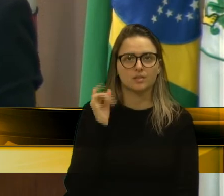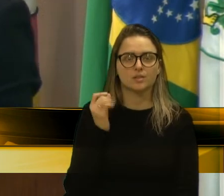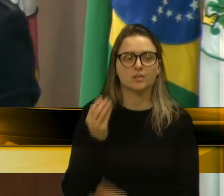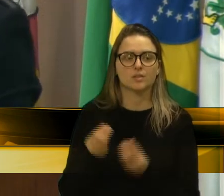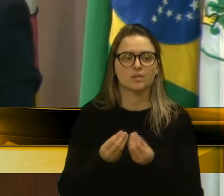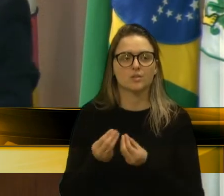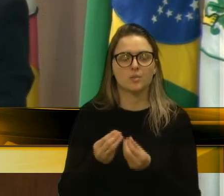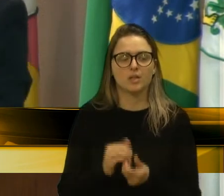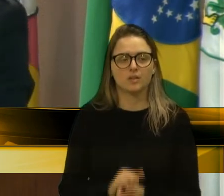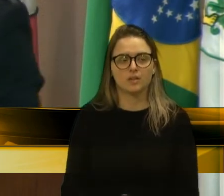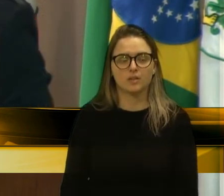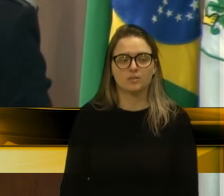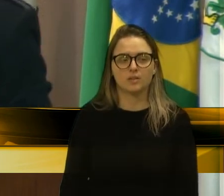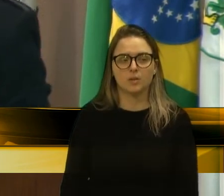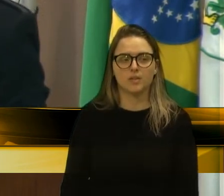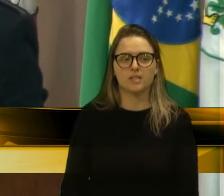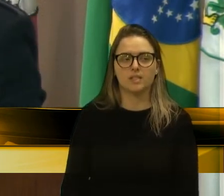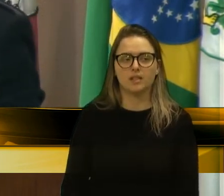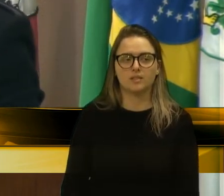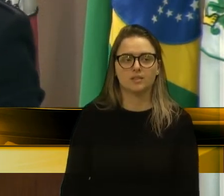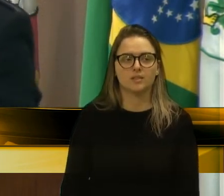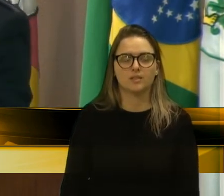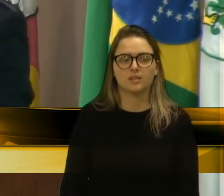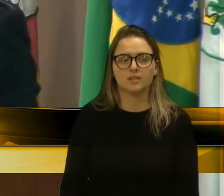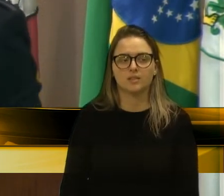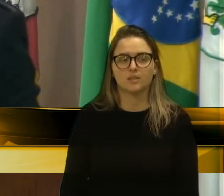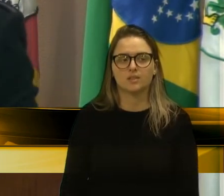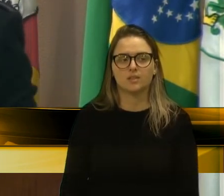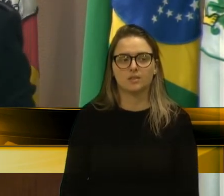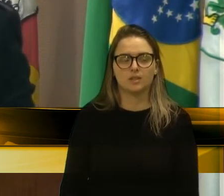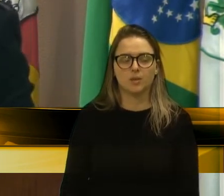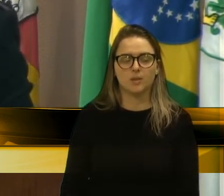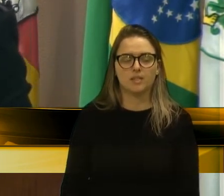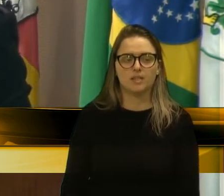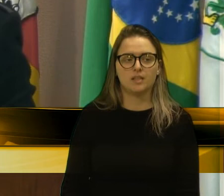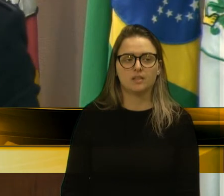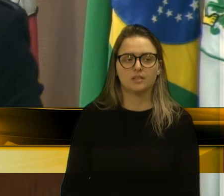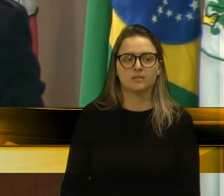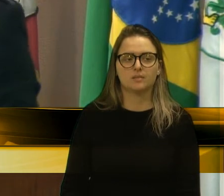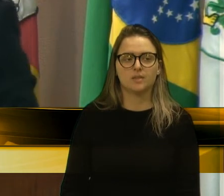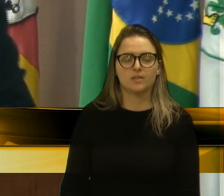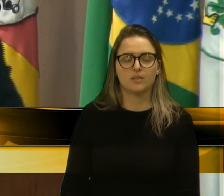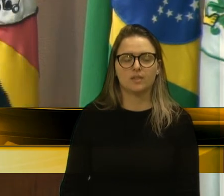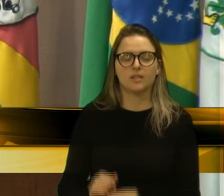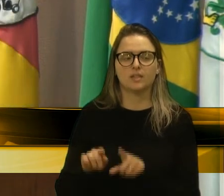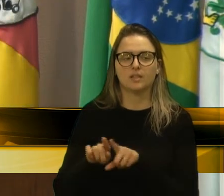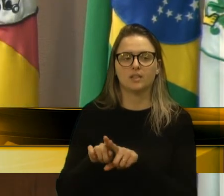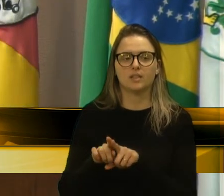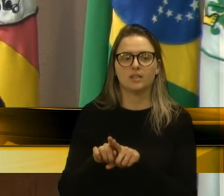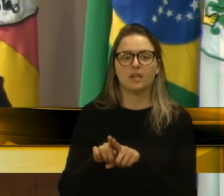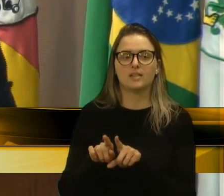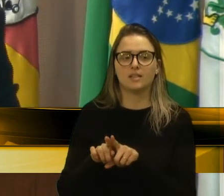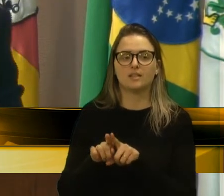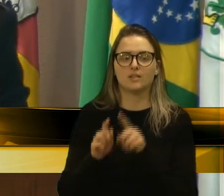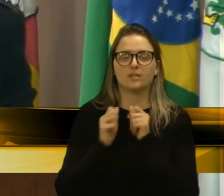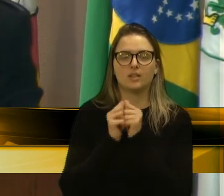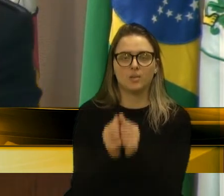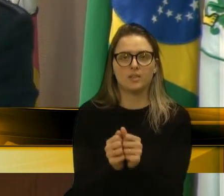É nítido, está feio isso, vereadores. Está feio. Está feio. Né?